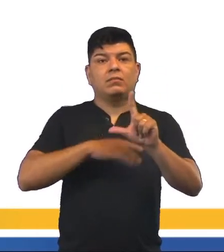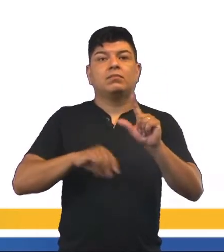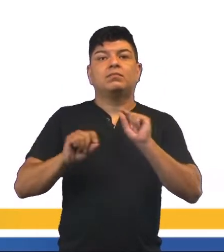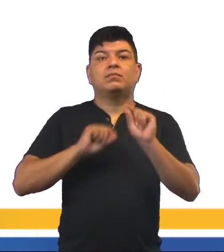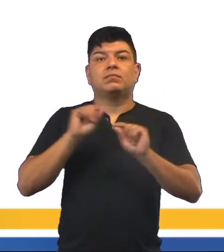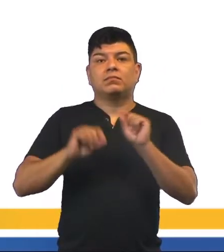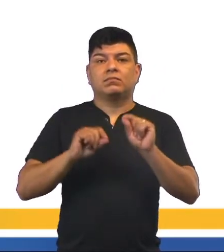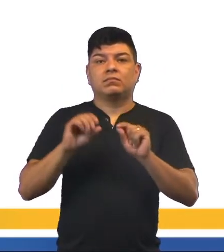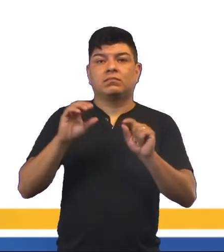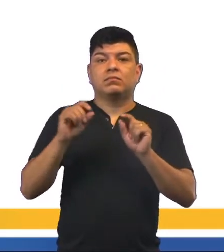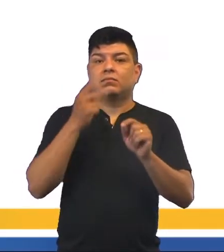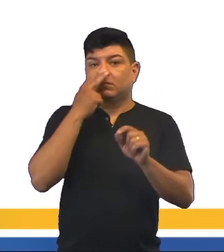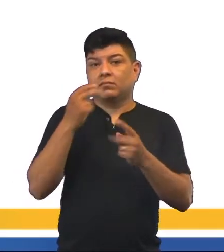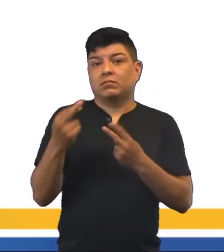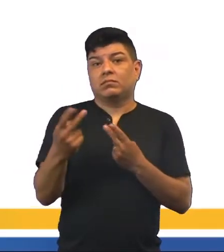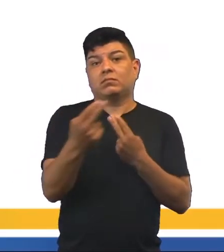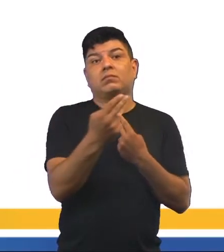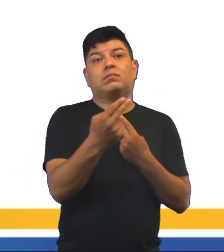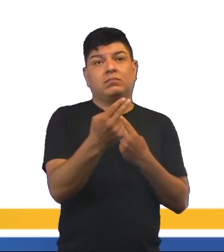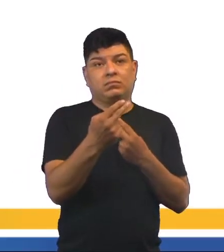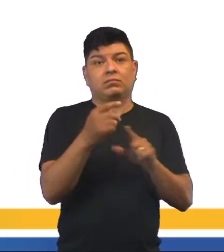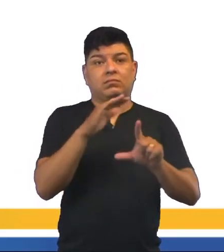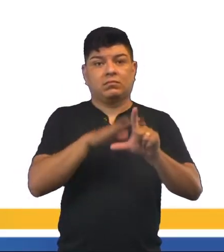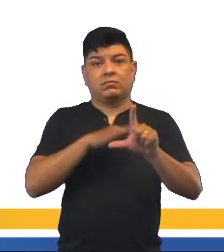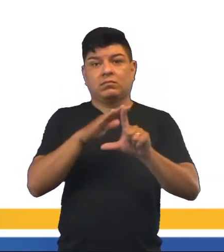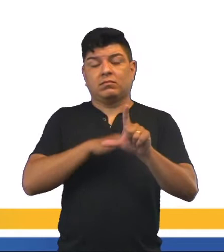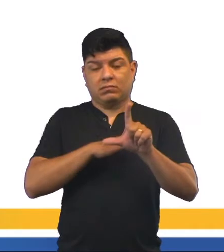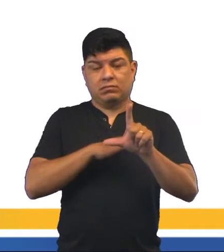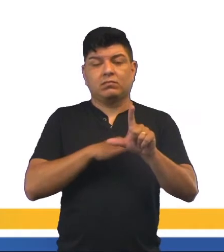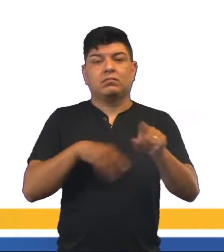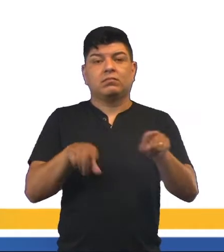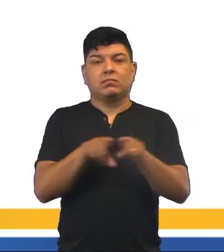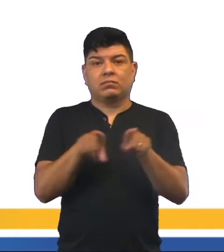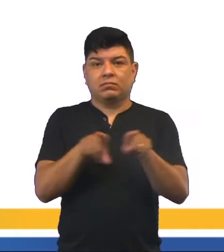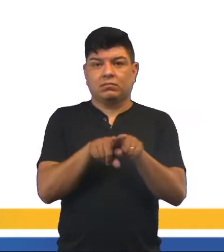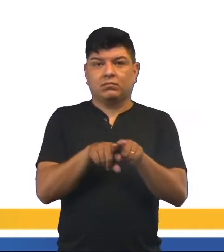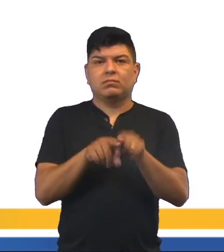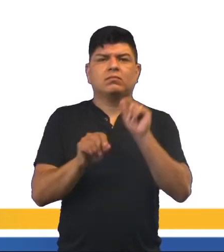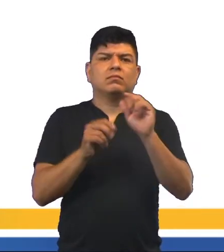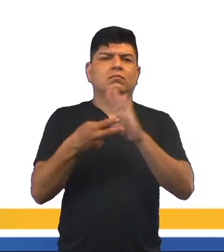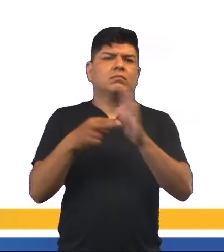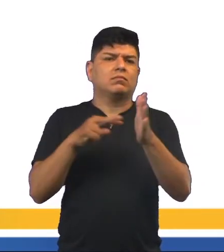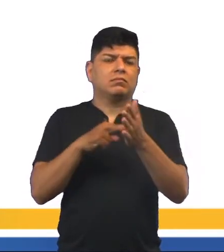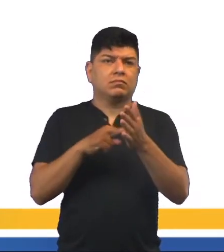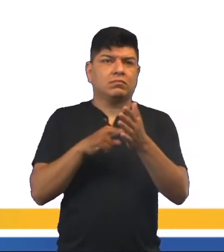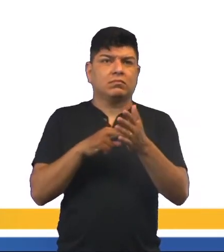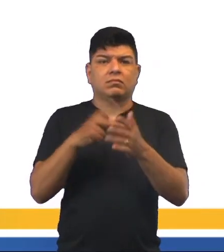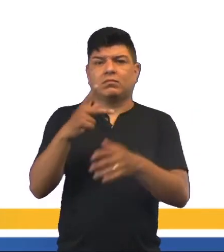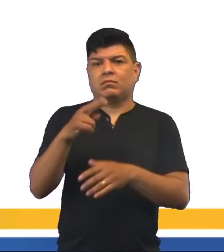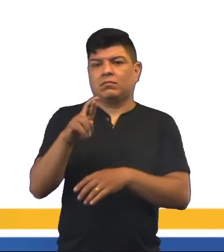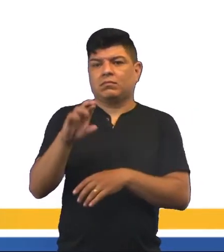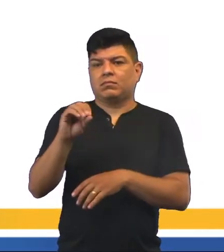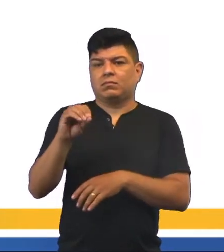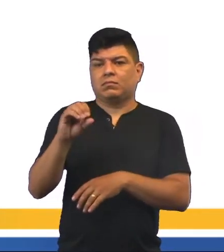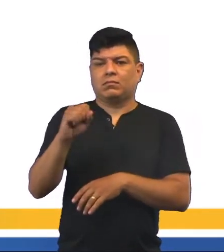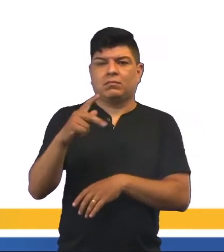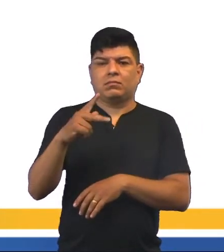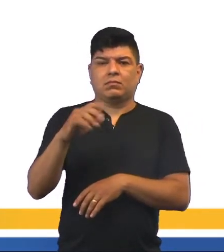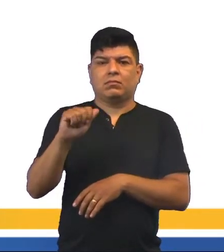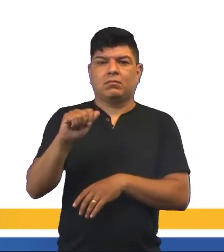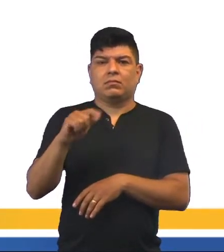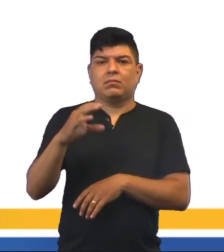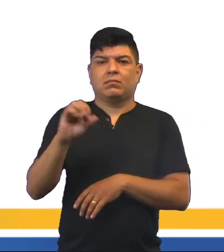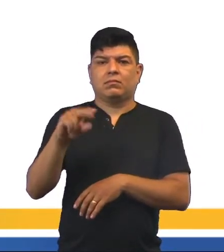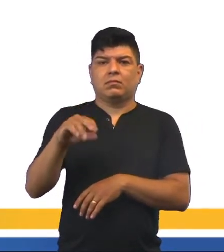são congruentes e os lados correspondentes são proporcionais. O que é isso, professor? Olha aqui, ao lado nós vemos